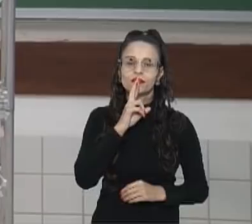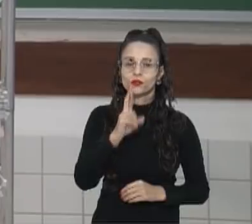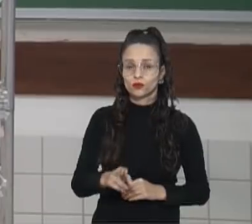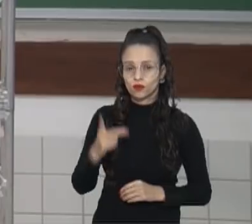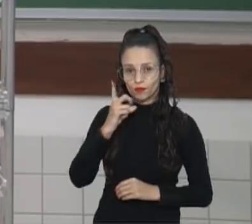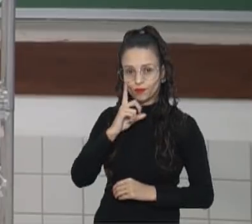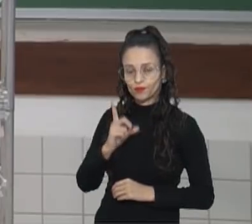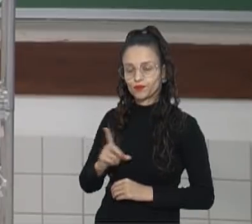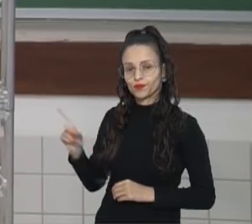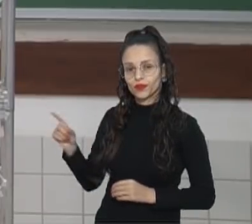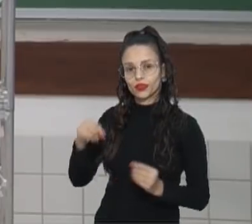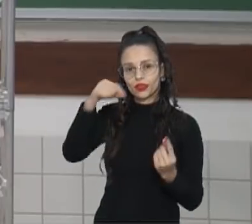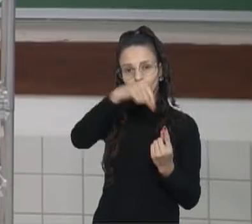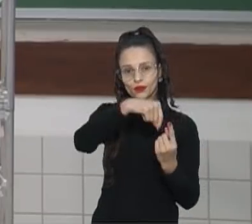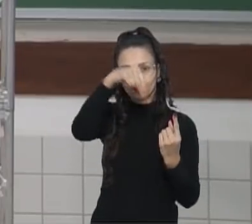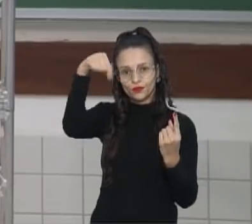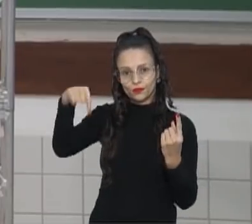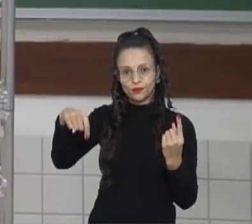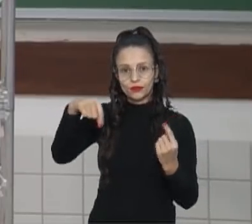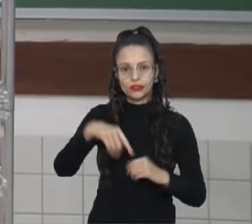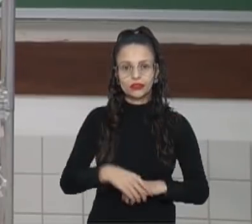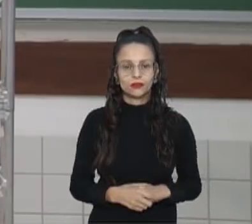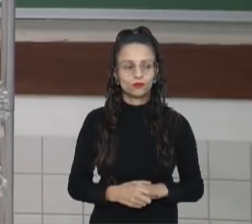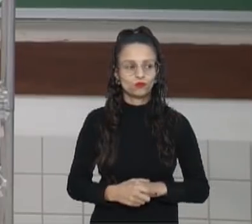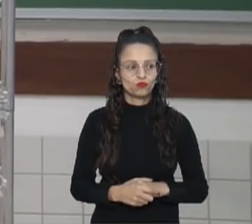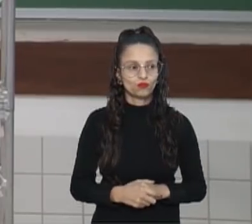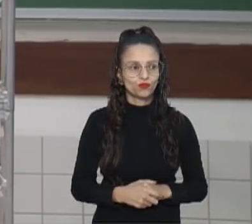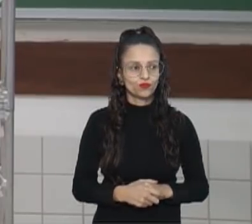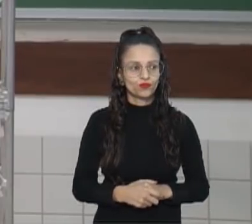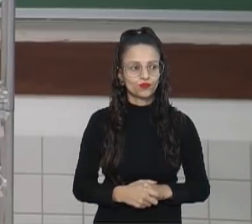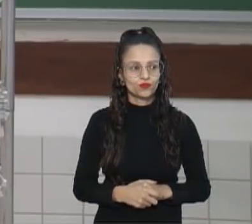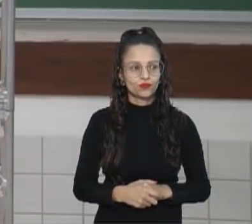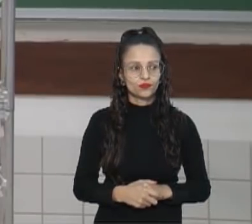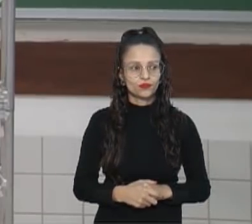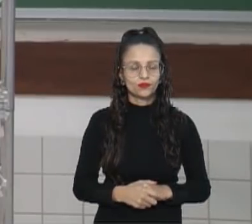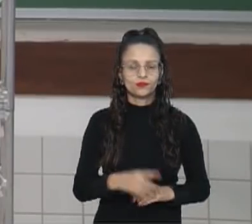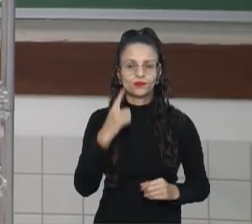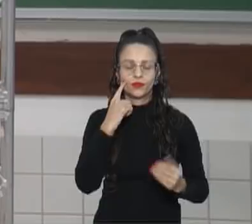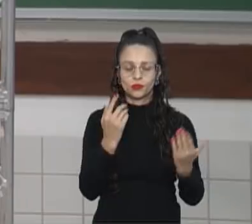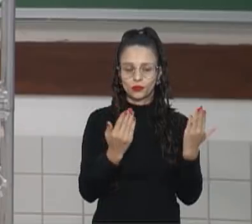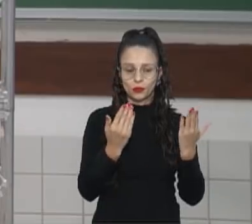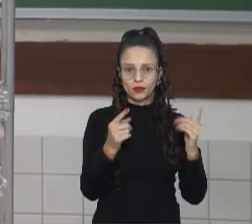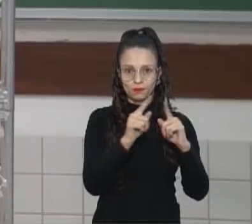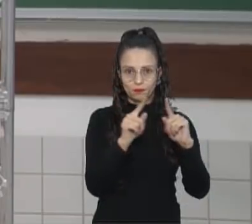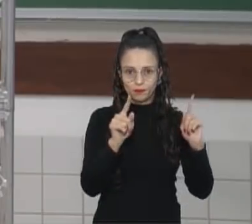indicadora. Vamos pegar aqui, bem bonitinho, do outro lado da tabela.